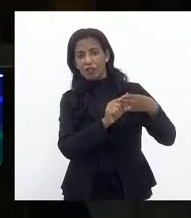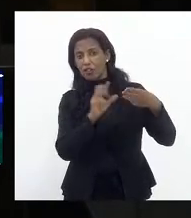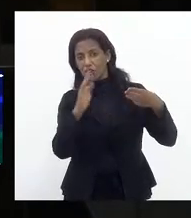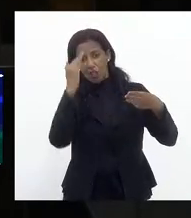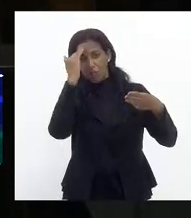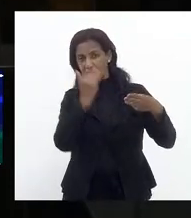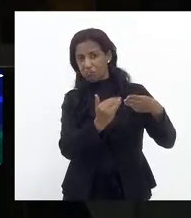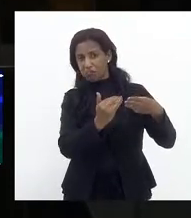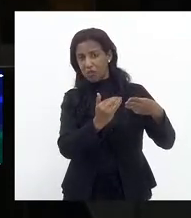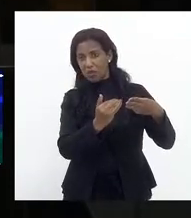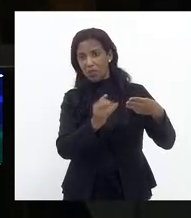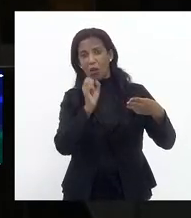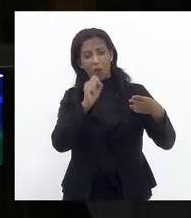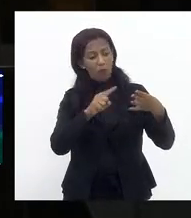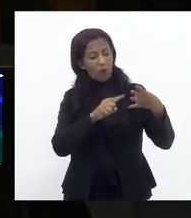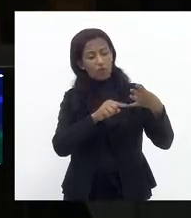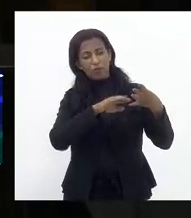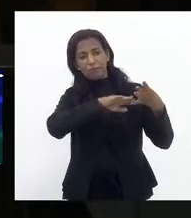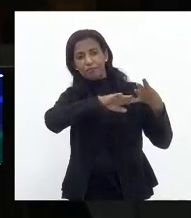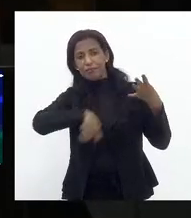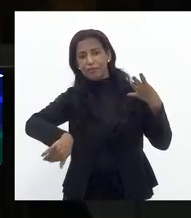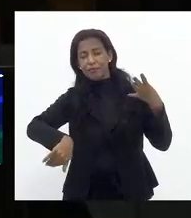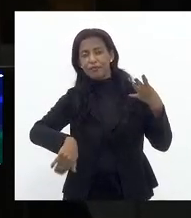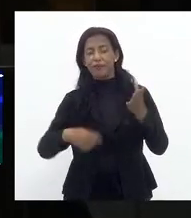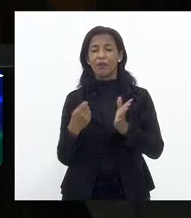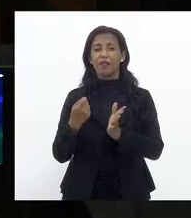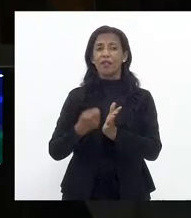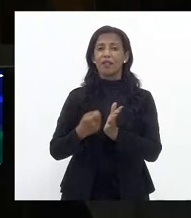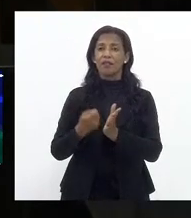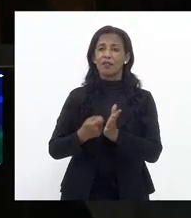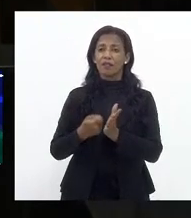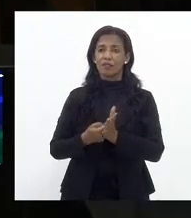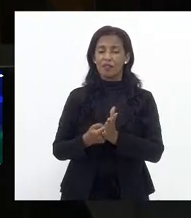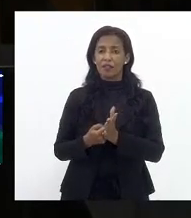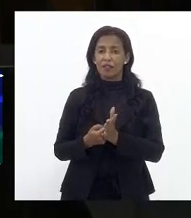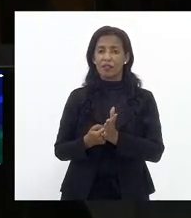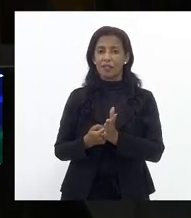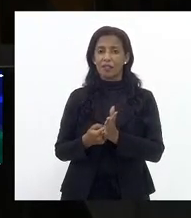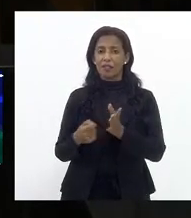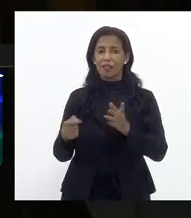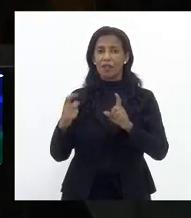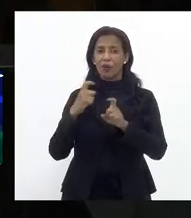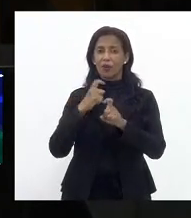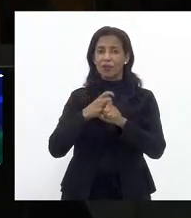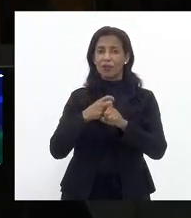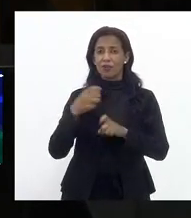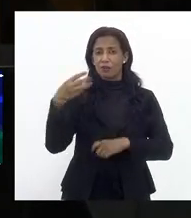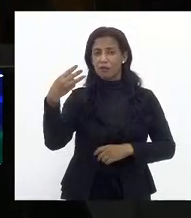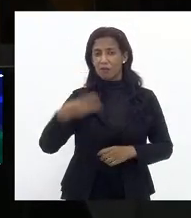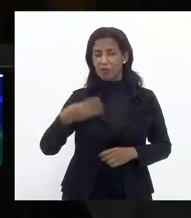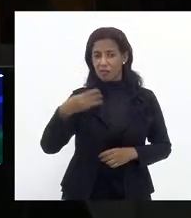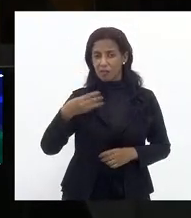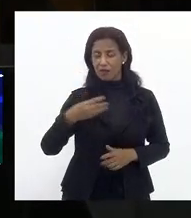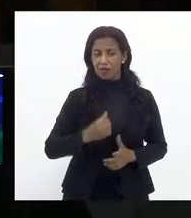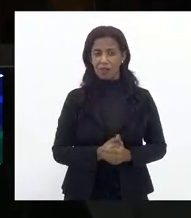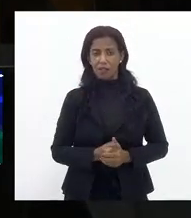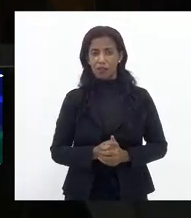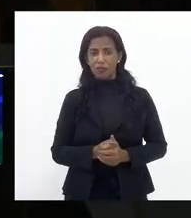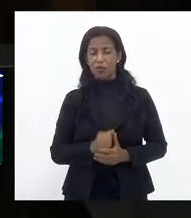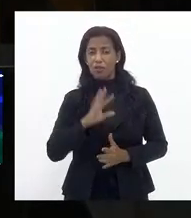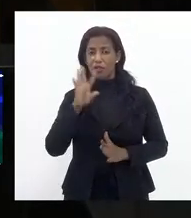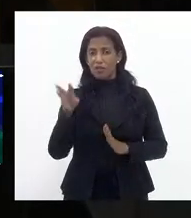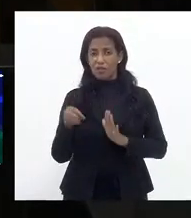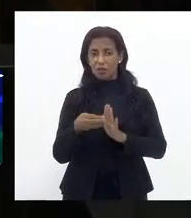3 atendidas. Então, pode ser dispensada a exigência, que é um inciso terceiro, de se